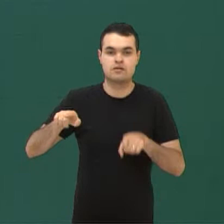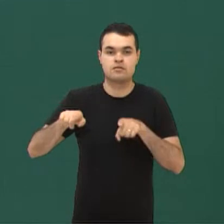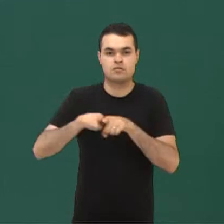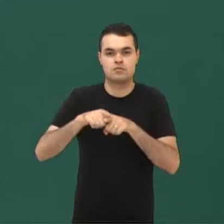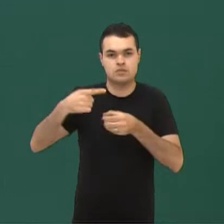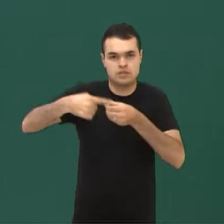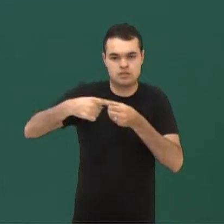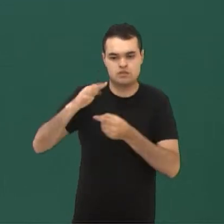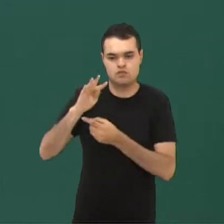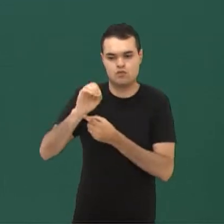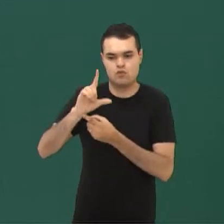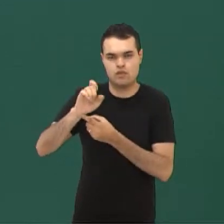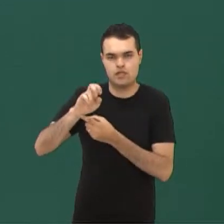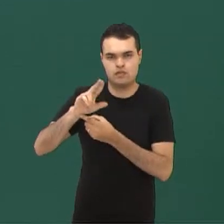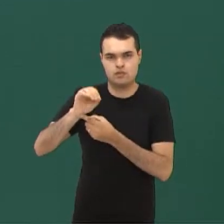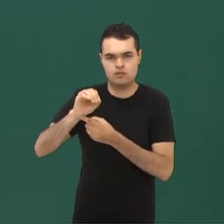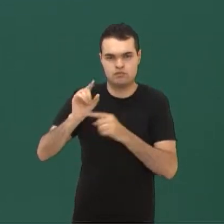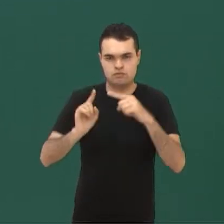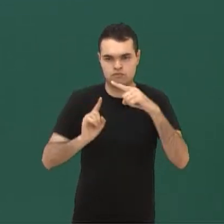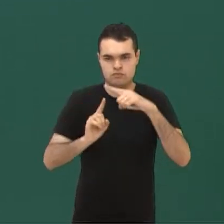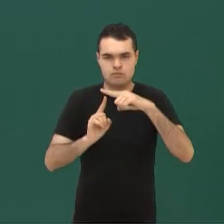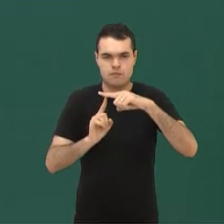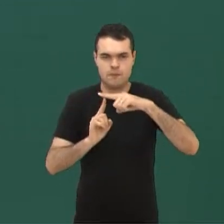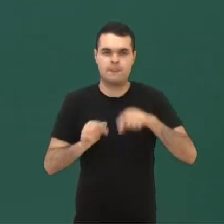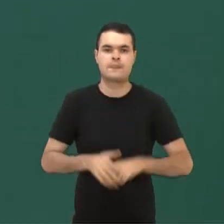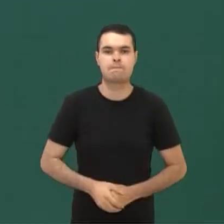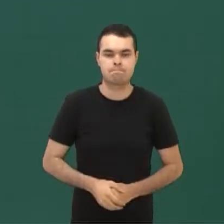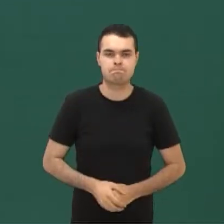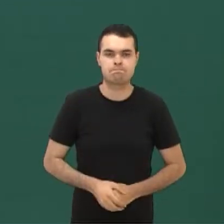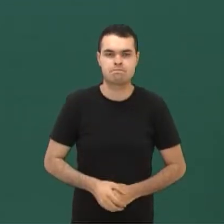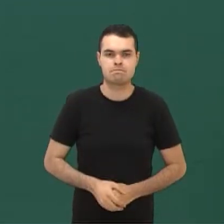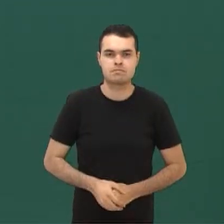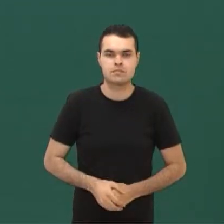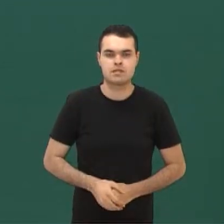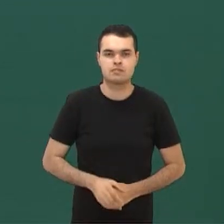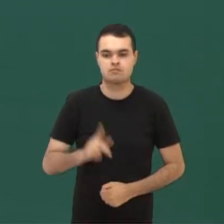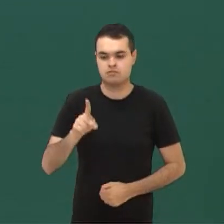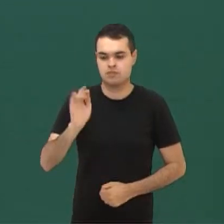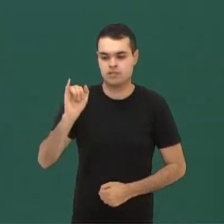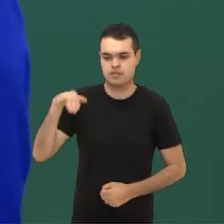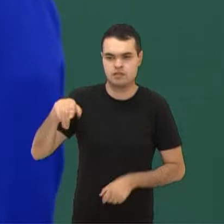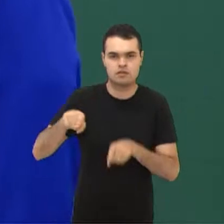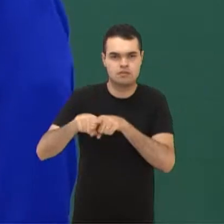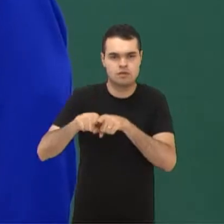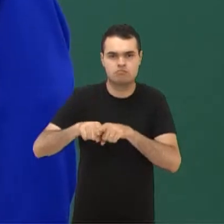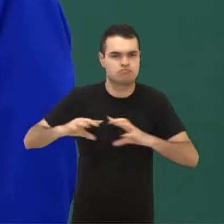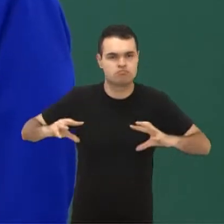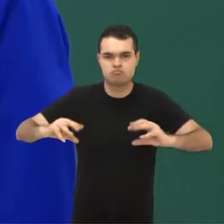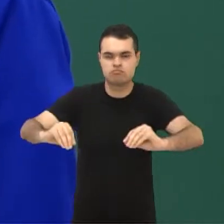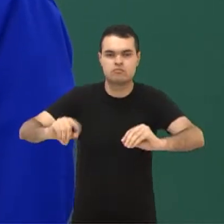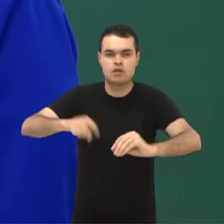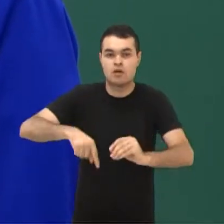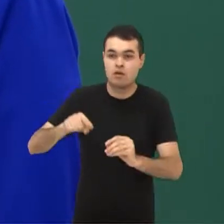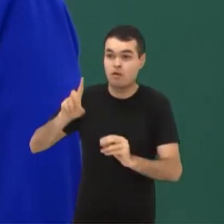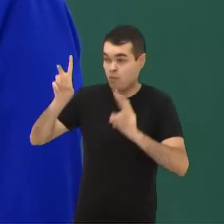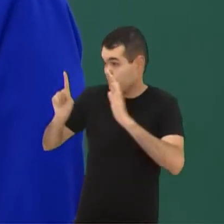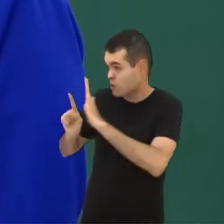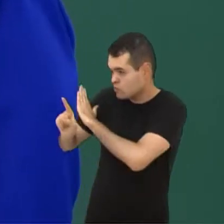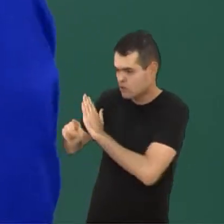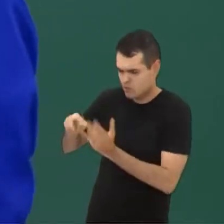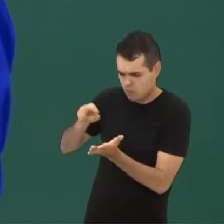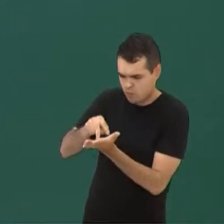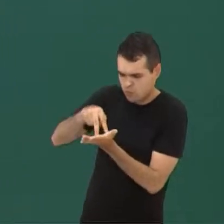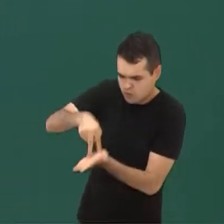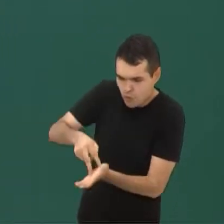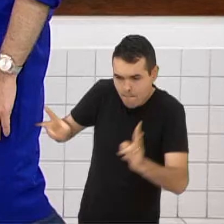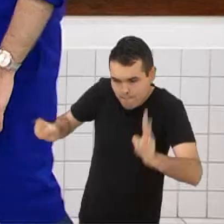Crispim, o Maurício Tomé, o Kim. Tem uma pergunta aqui, professor, esse positivismo é o